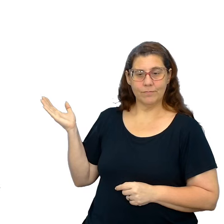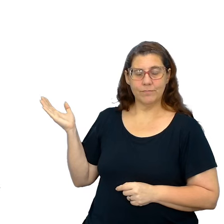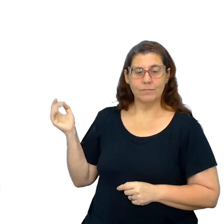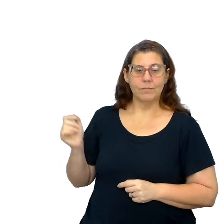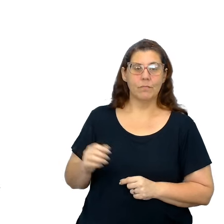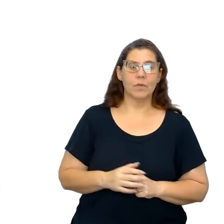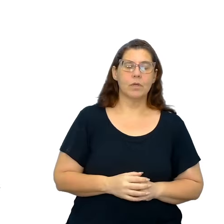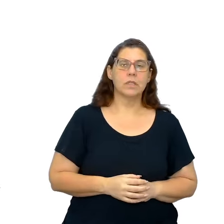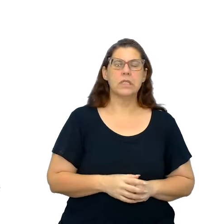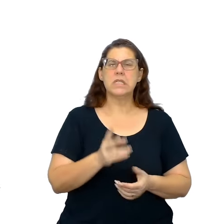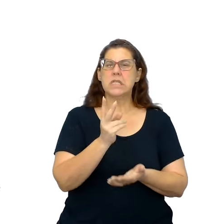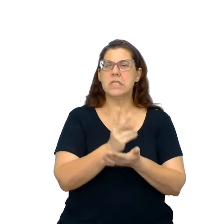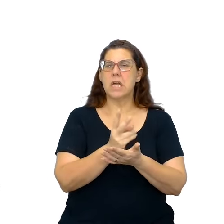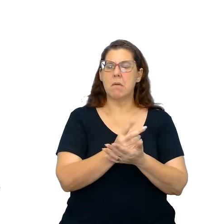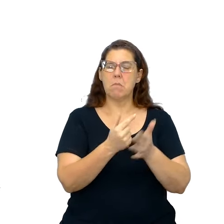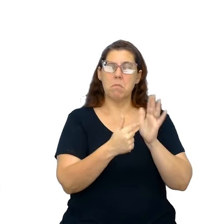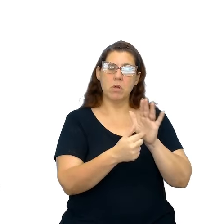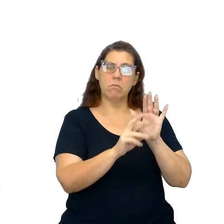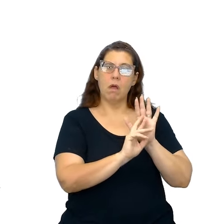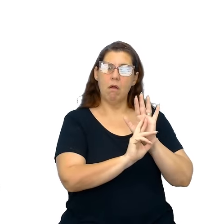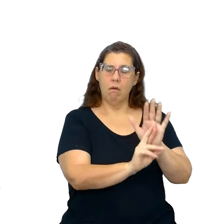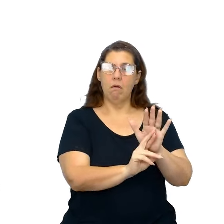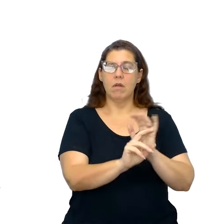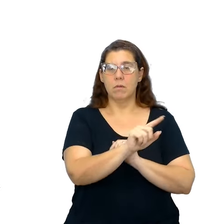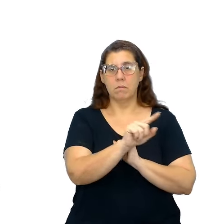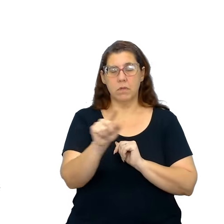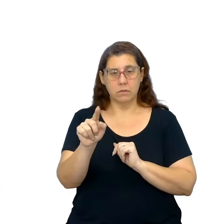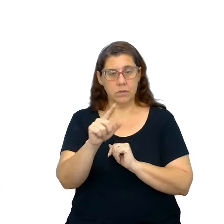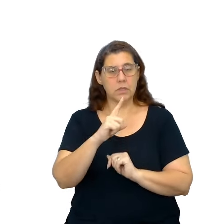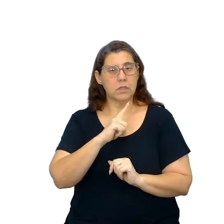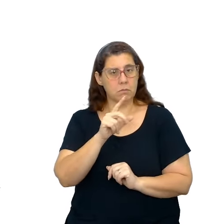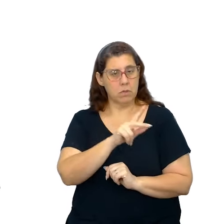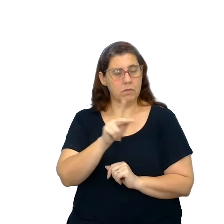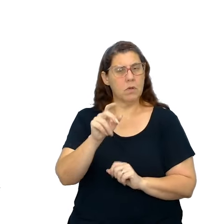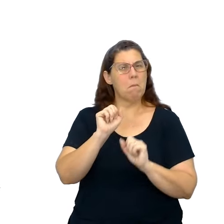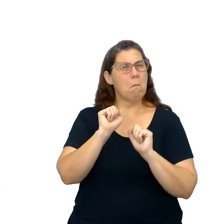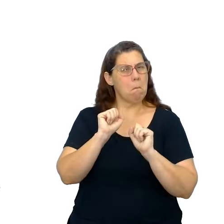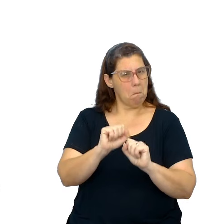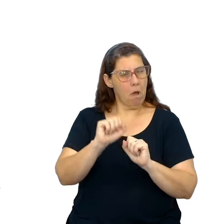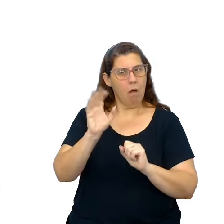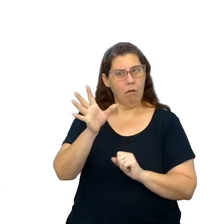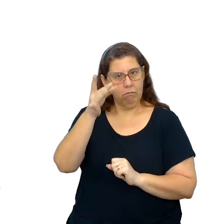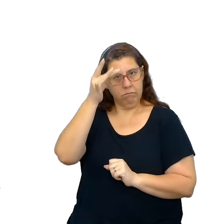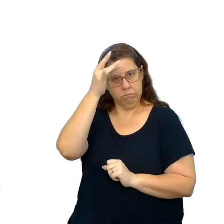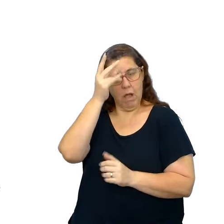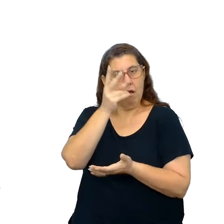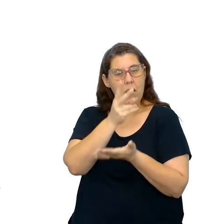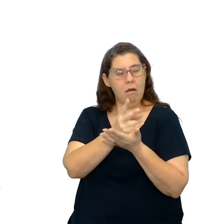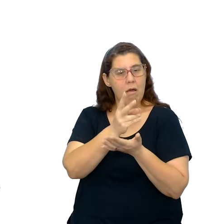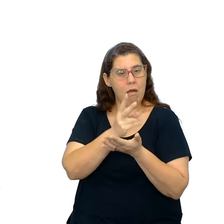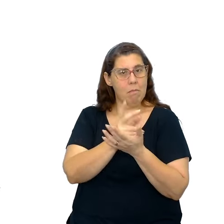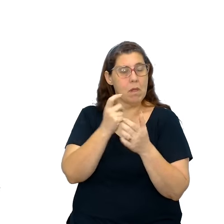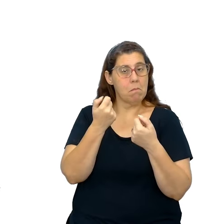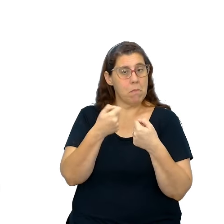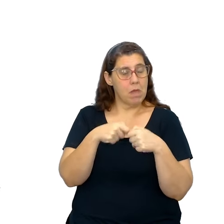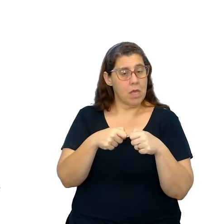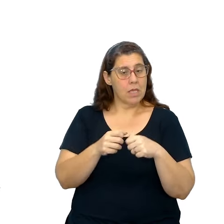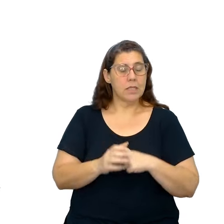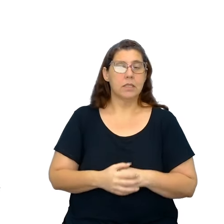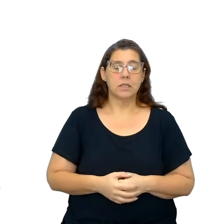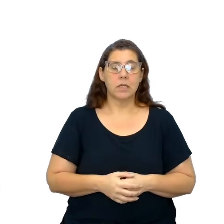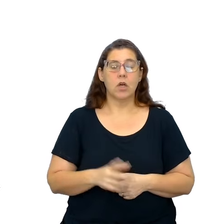tela. Sempre deixamos nossas referências para que vocês, professores, possam se aprofundar sempre que necessário,